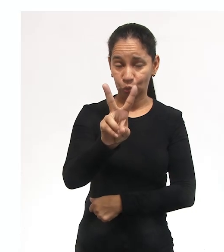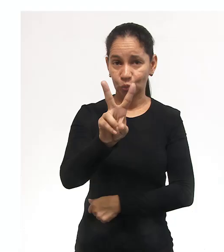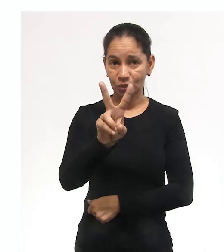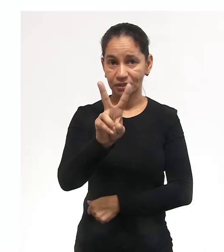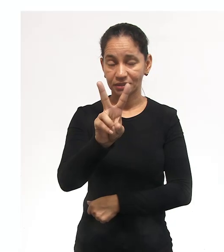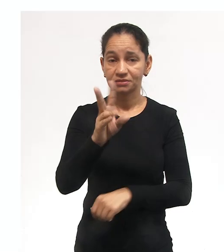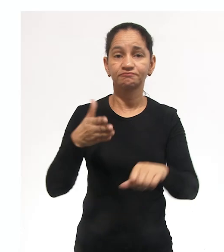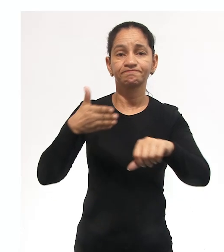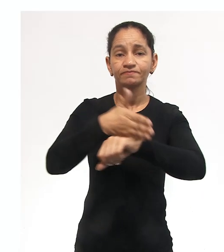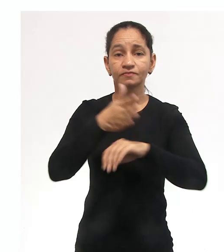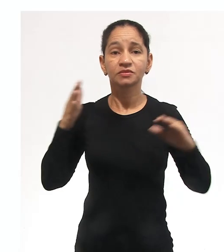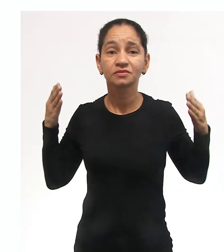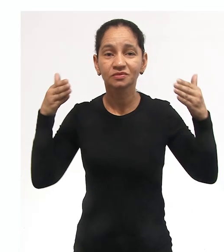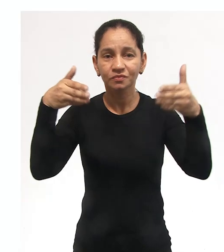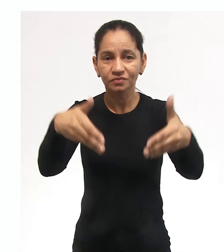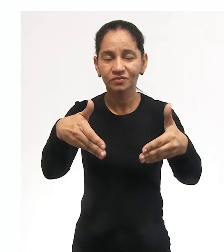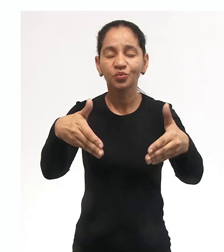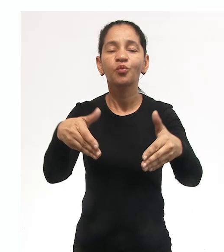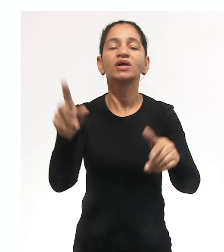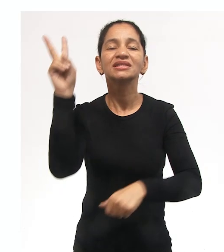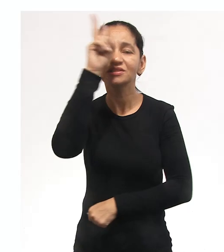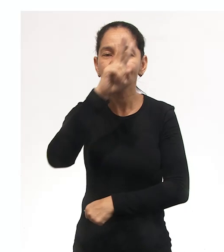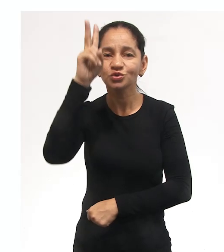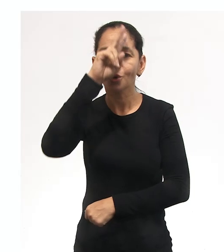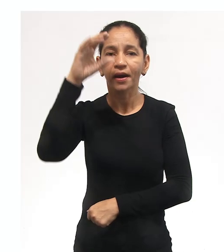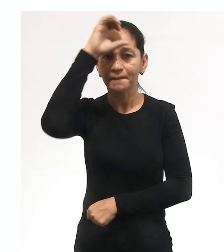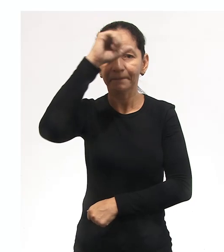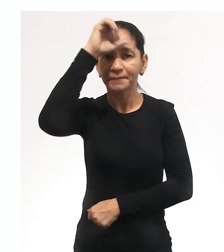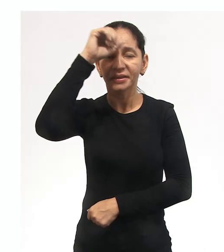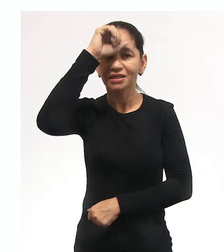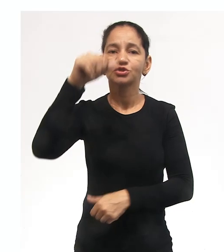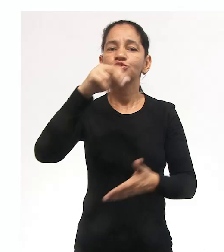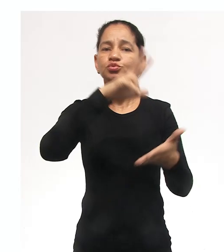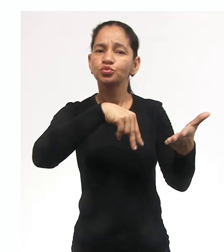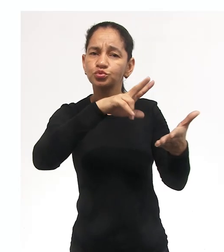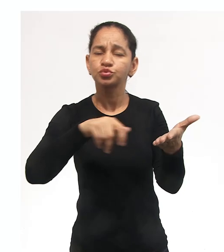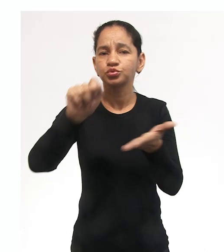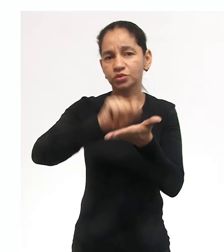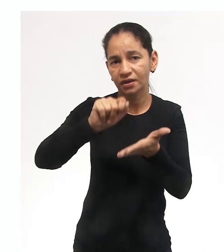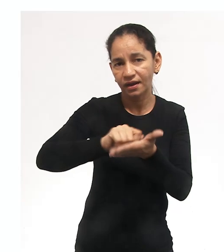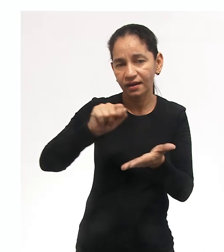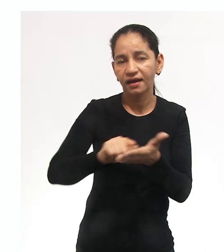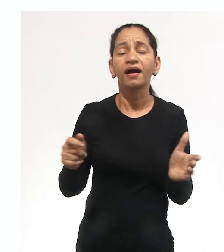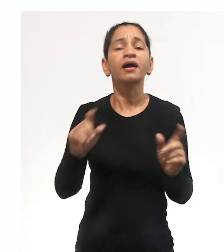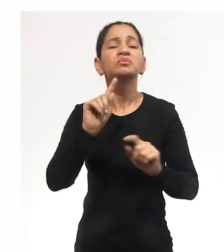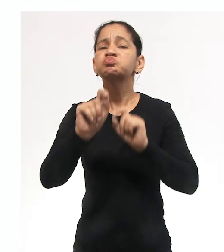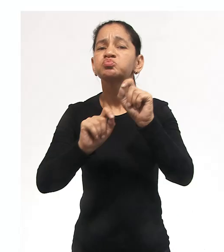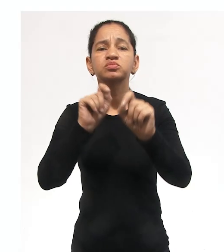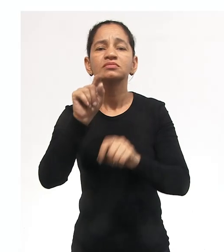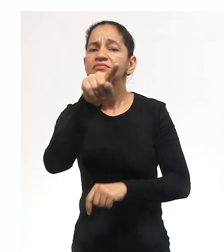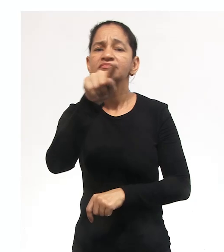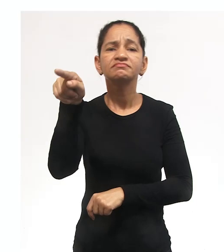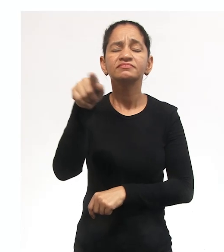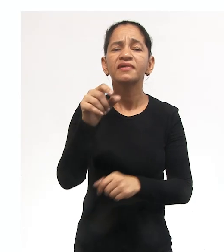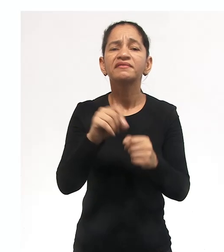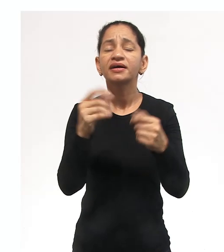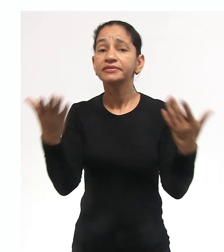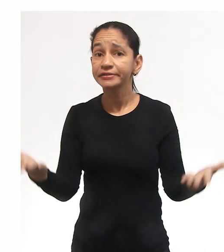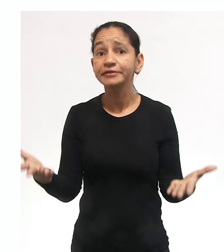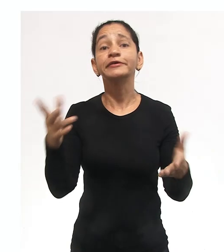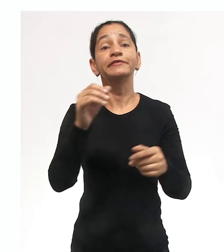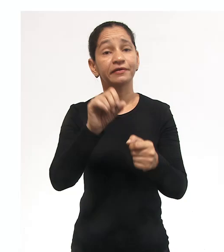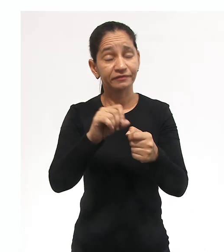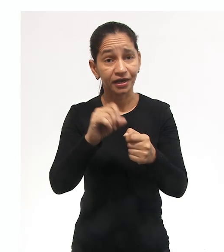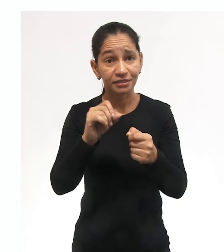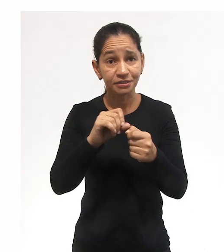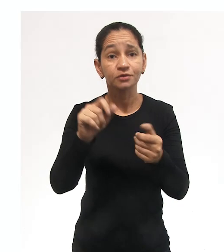ser a participação no Fórum História de Aprendizagem de Leitura e Escrita. O que vocês irão fazer?